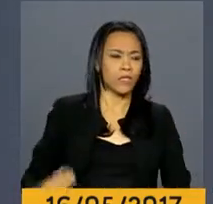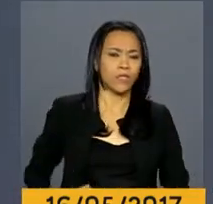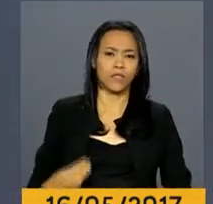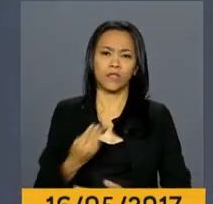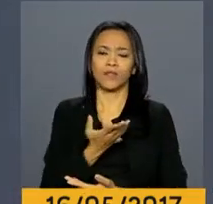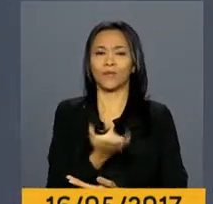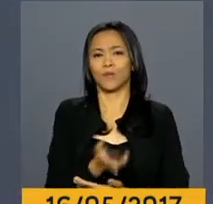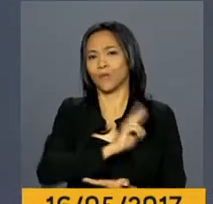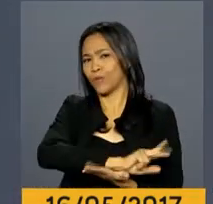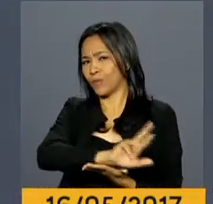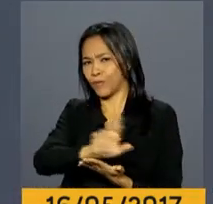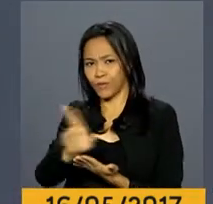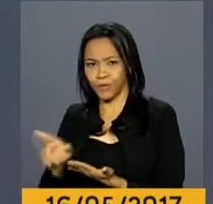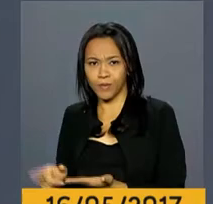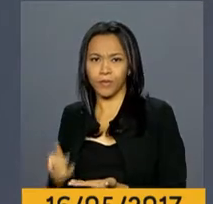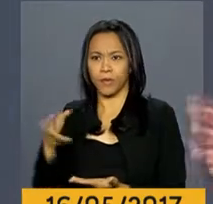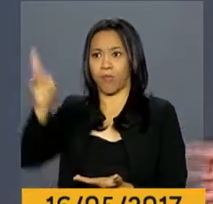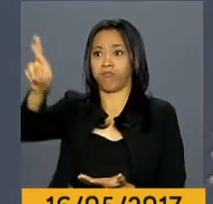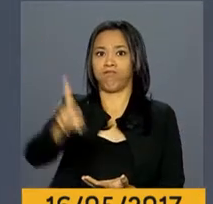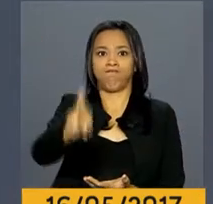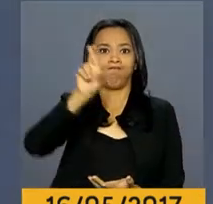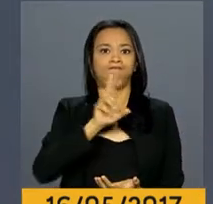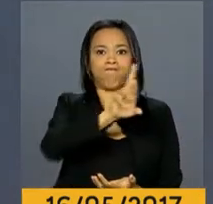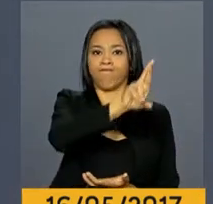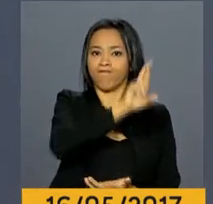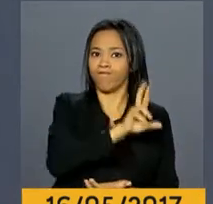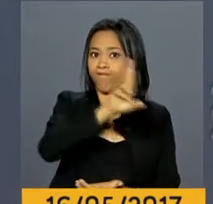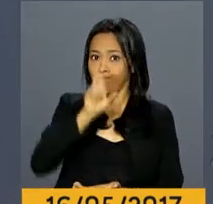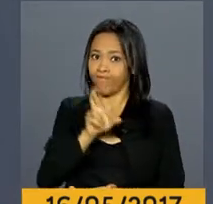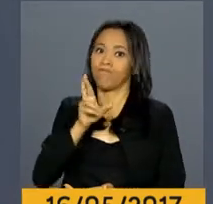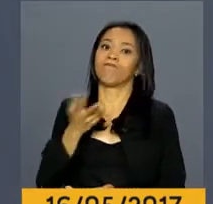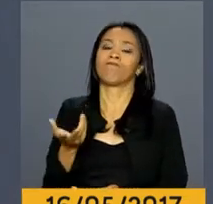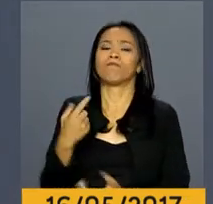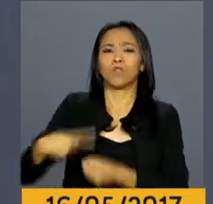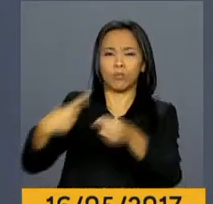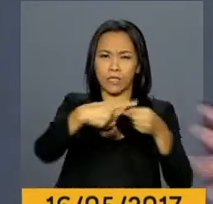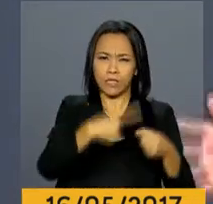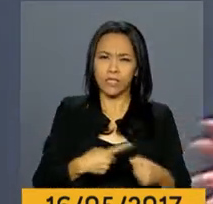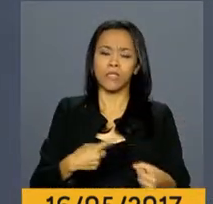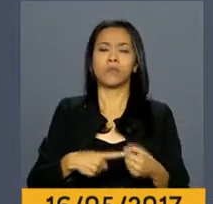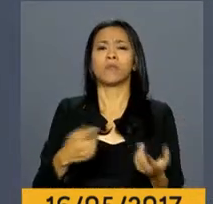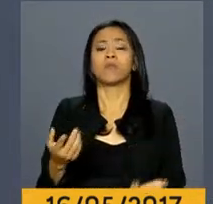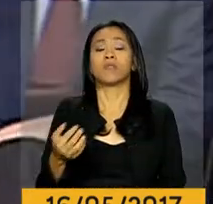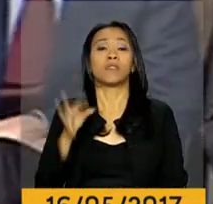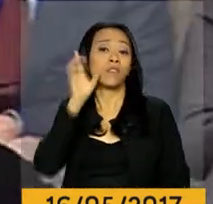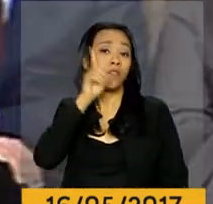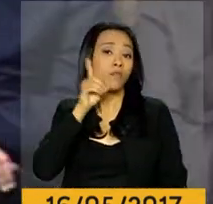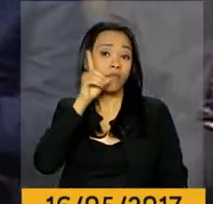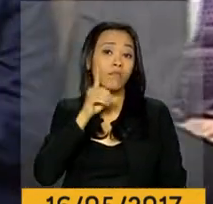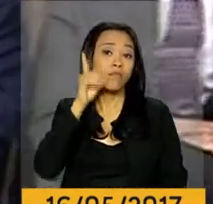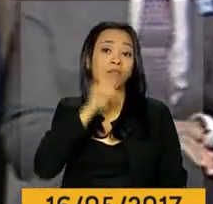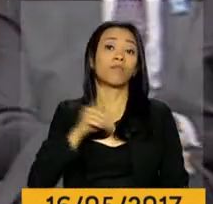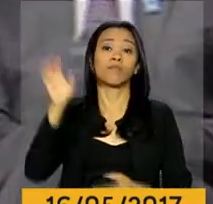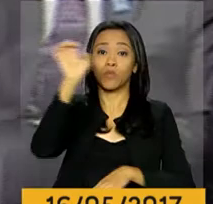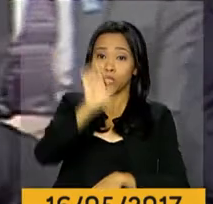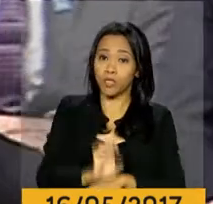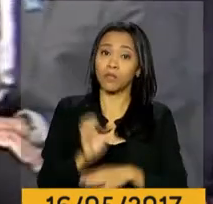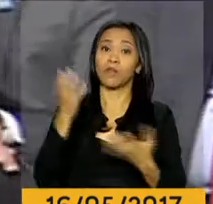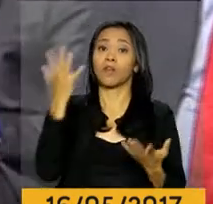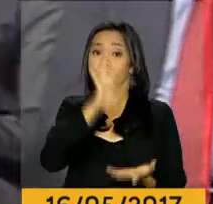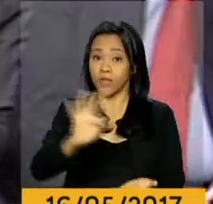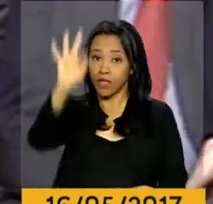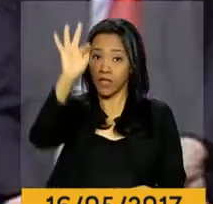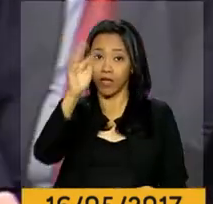autoridades do município, deputados estaduais, deputados federais, senadores, eu vou tomar a